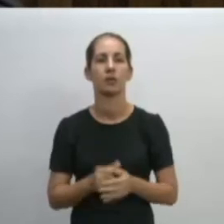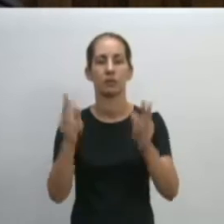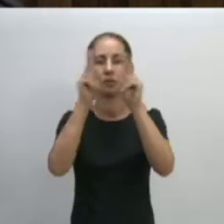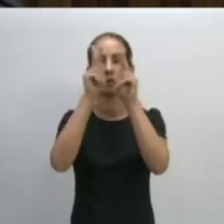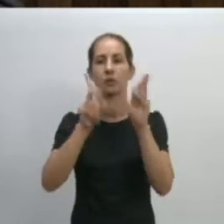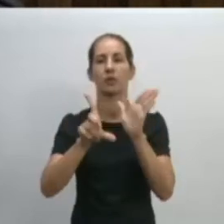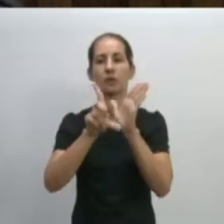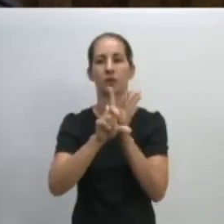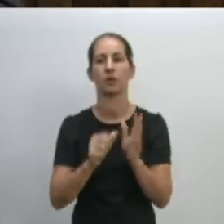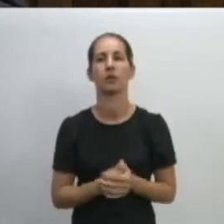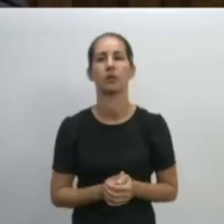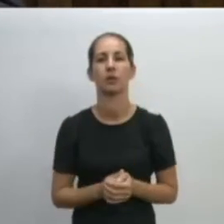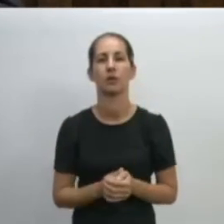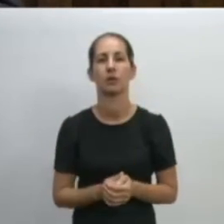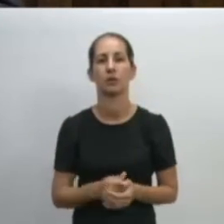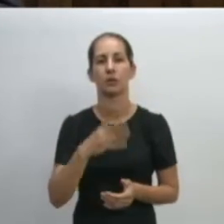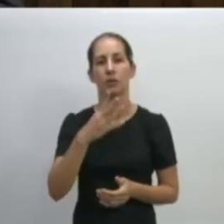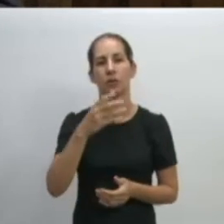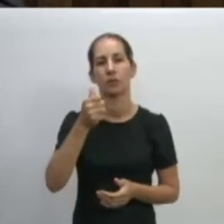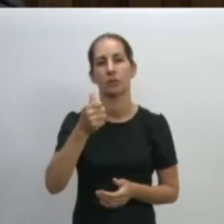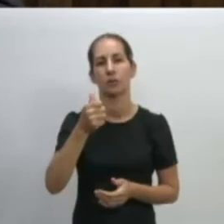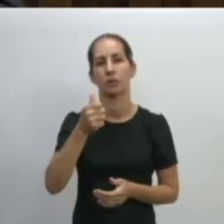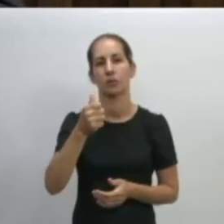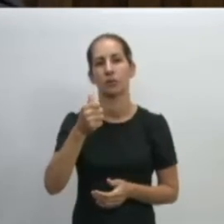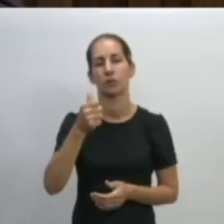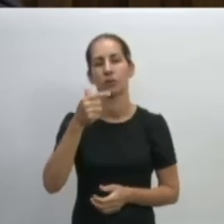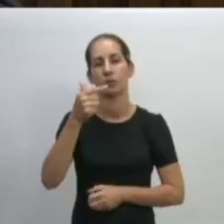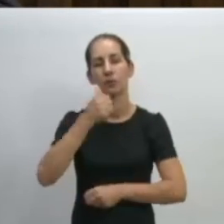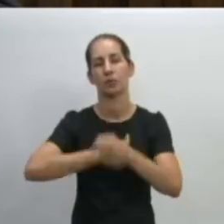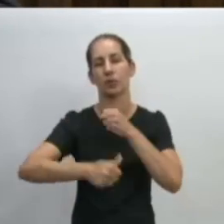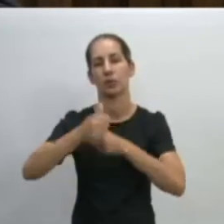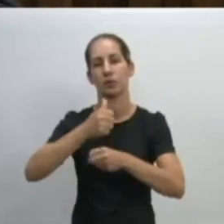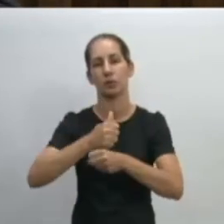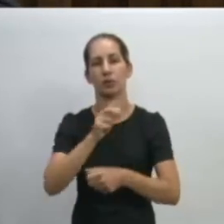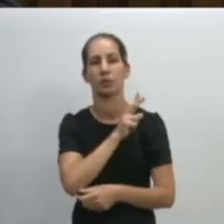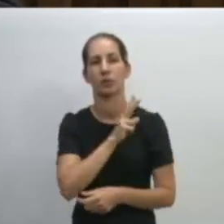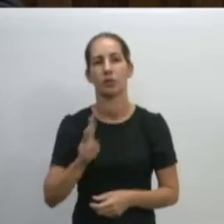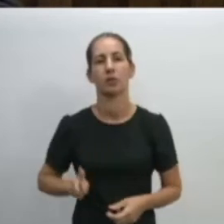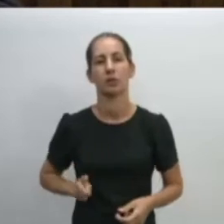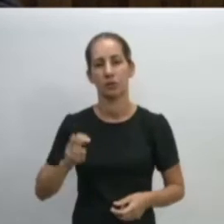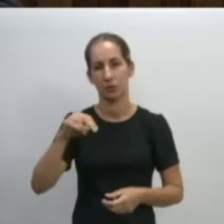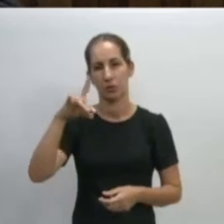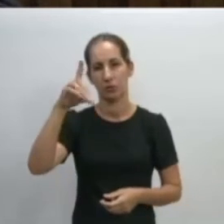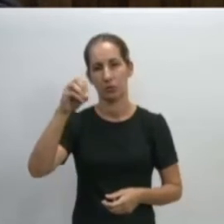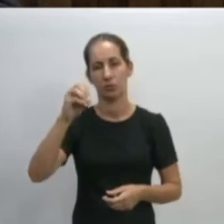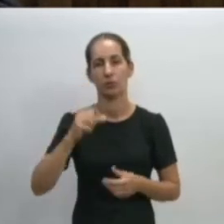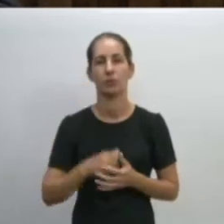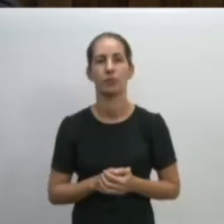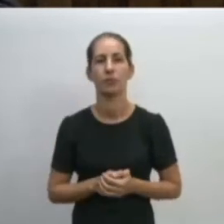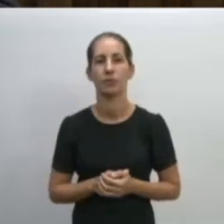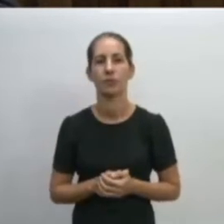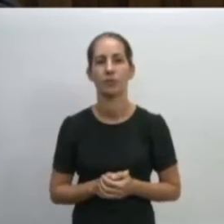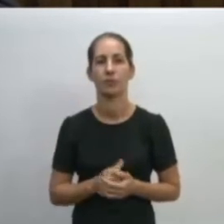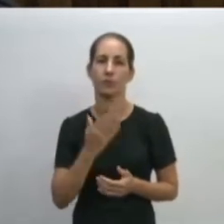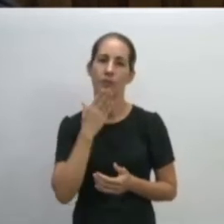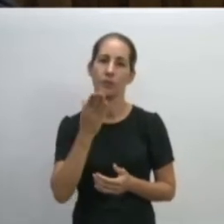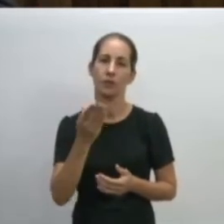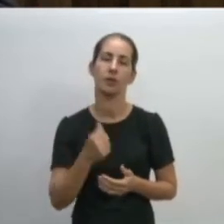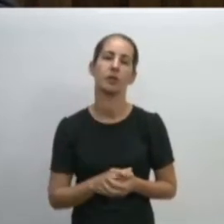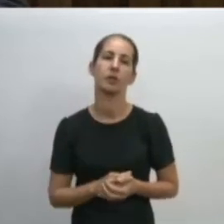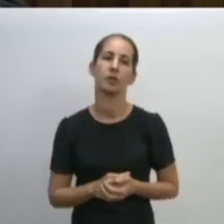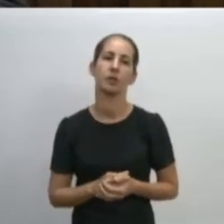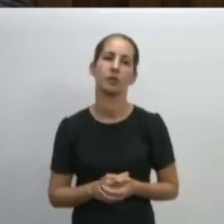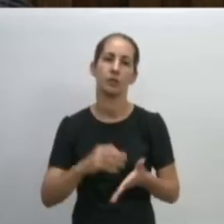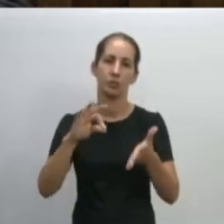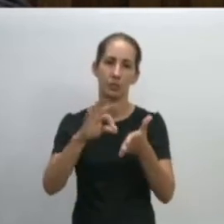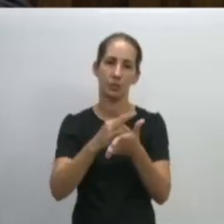lei 41 de 2021. Autor é o vereador Nivaldo Bacurau. Eu peço a Vossa Excelência